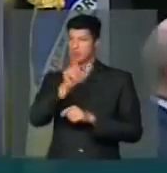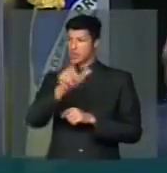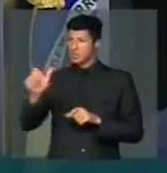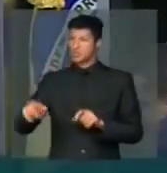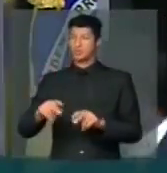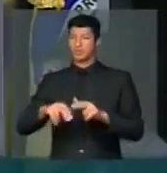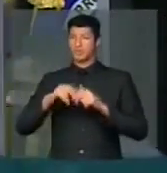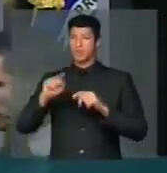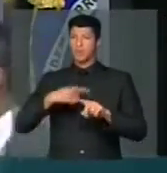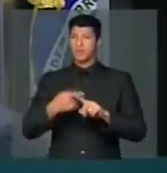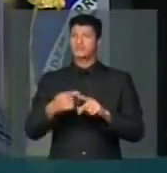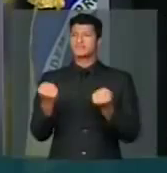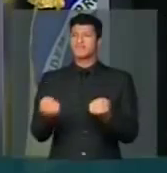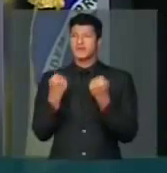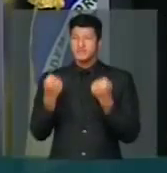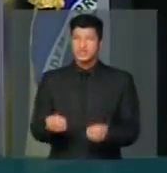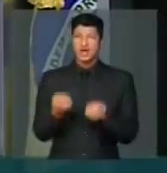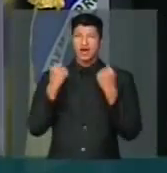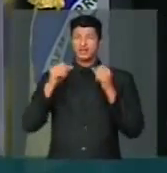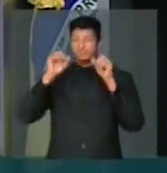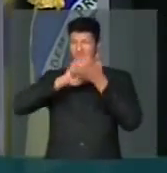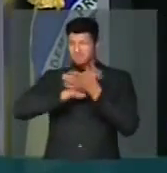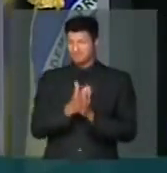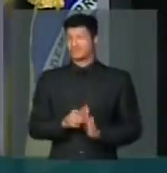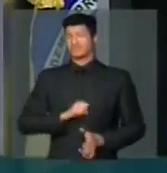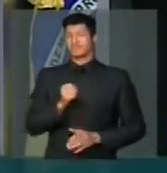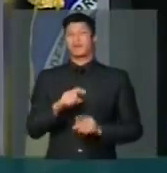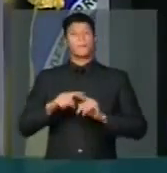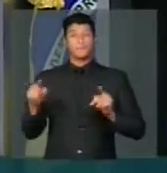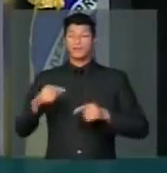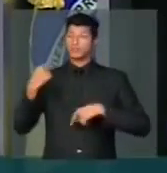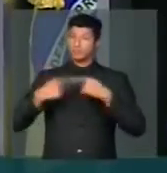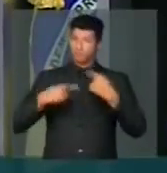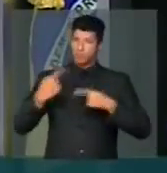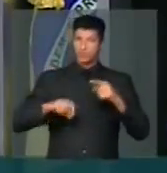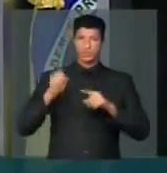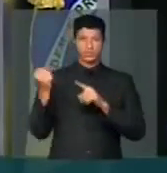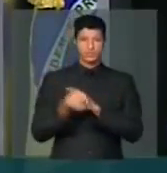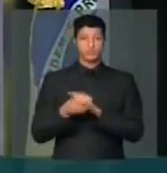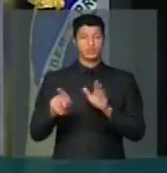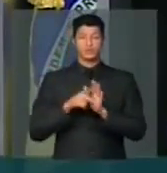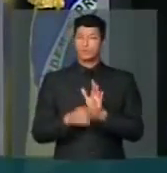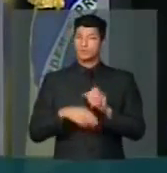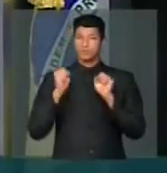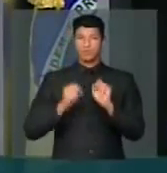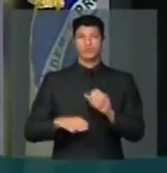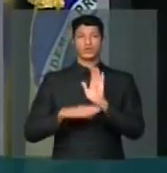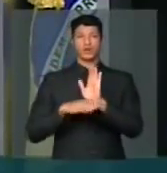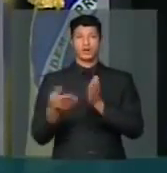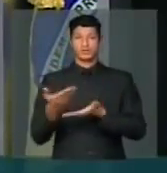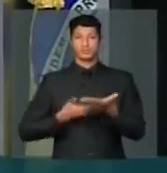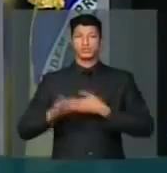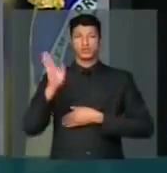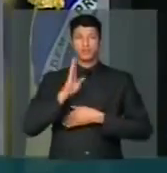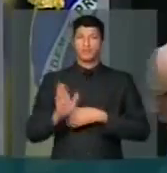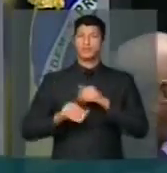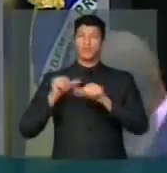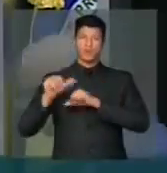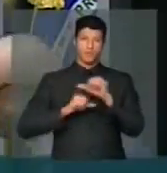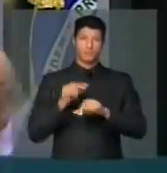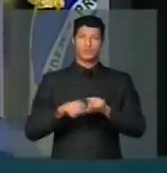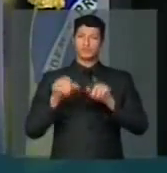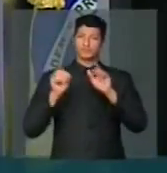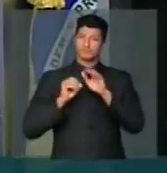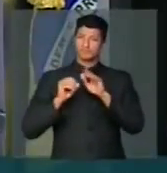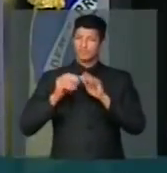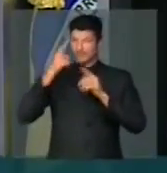individuais, por mais pesadas, por mais terríveis que sejam, mas políticas sociais que possam ajudar o Brasil a mudar, a